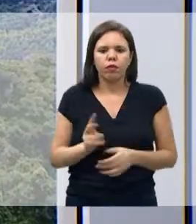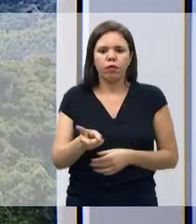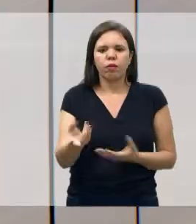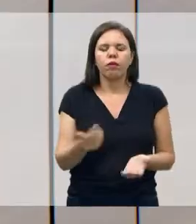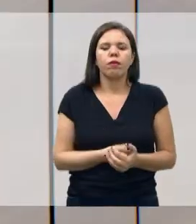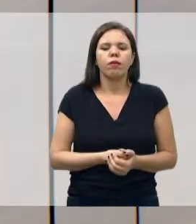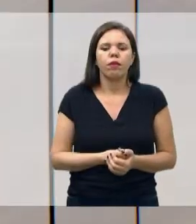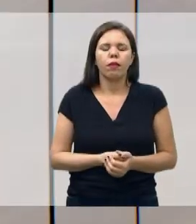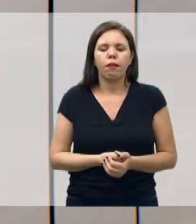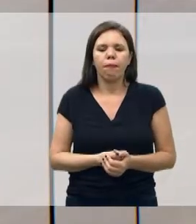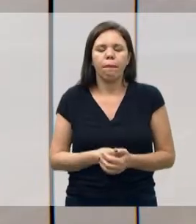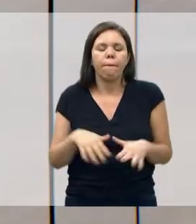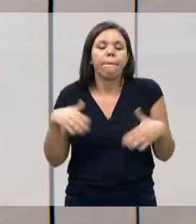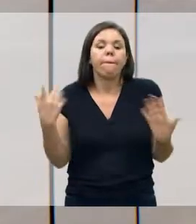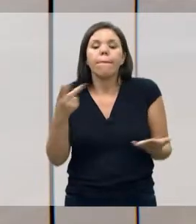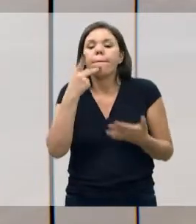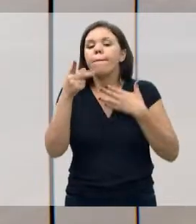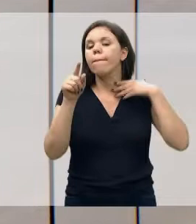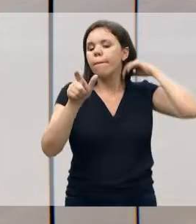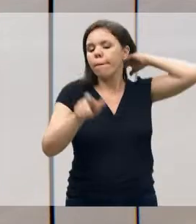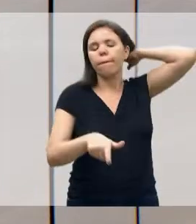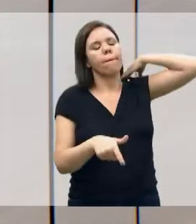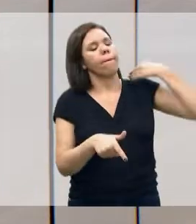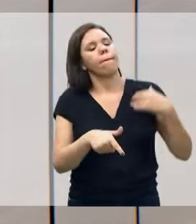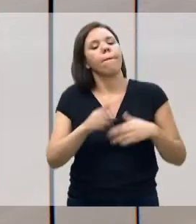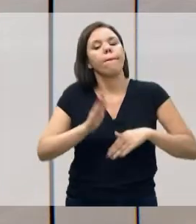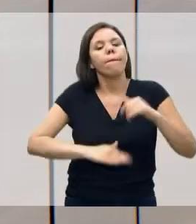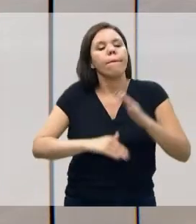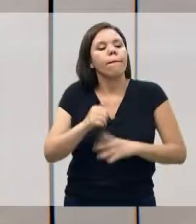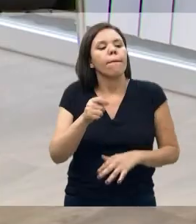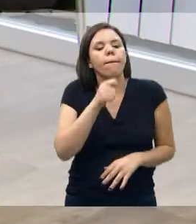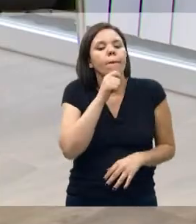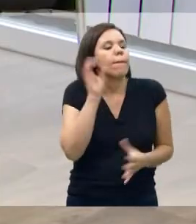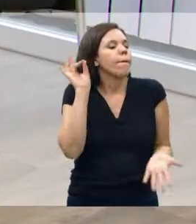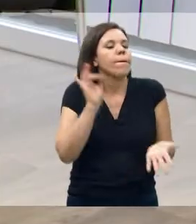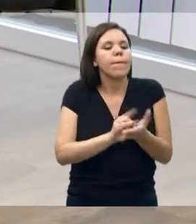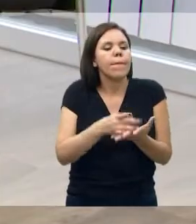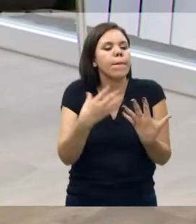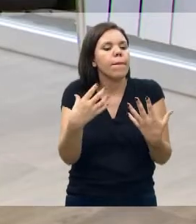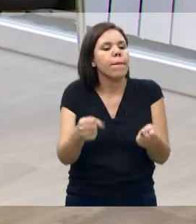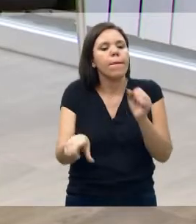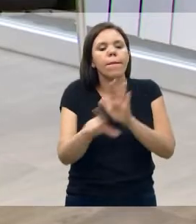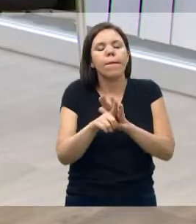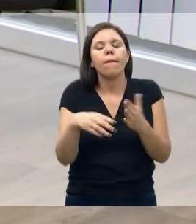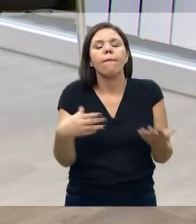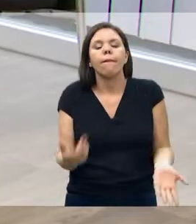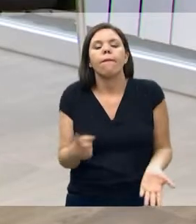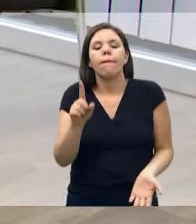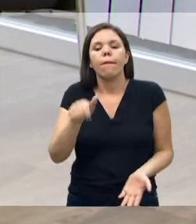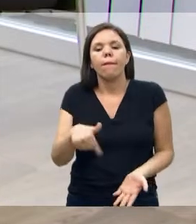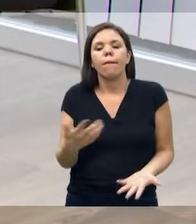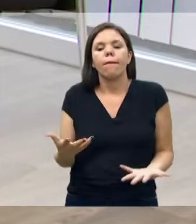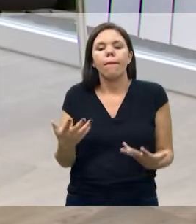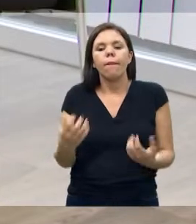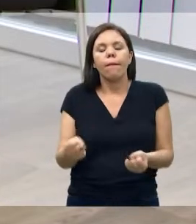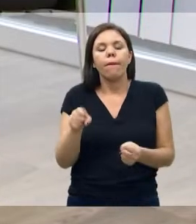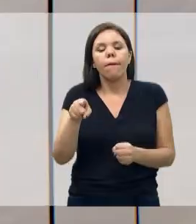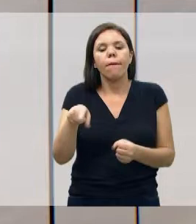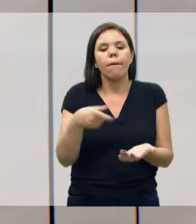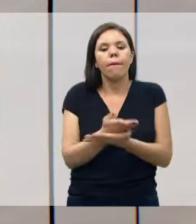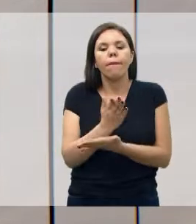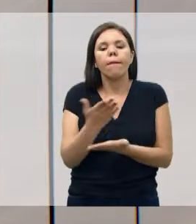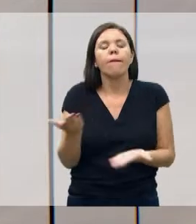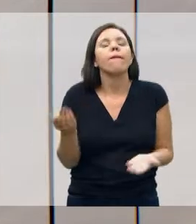eterna, né? Agora, quando a gente fala nesse profissional que ainda não é oficialmente reconhecido, esse reconhecimento,